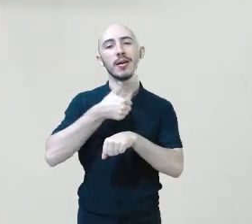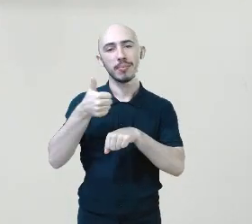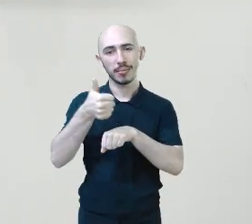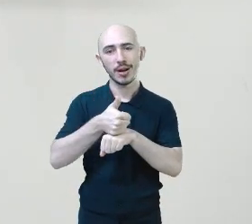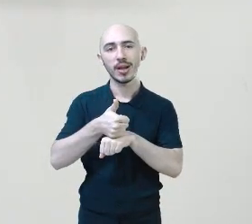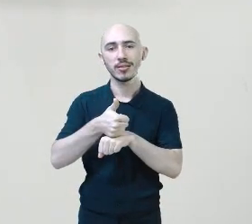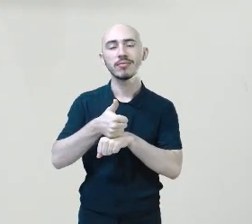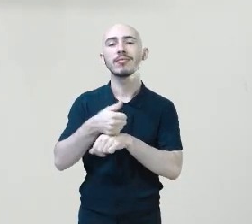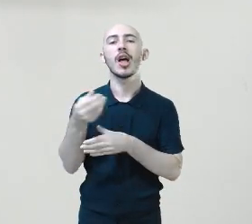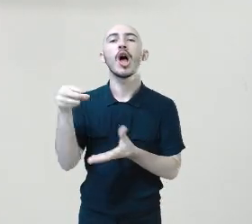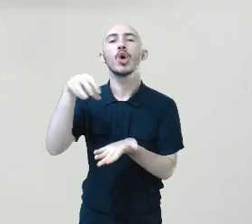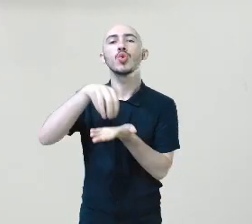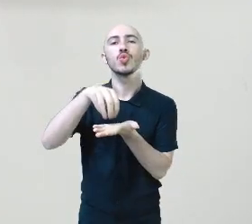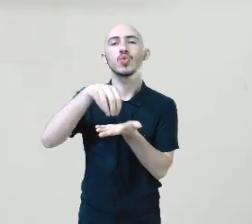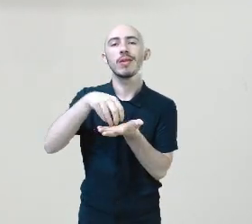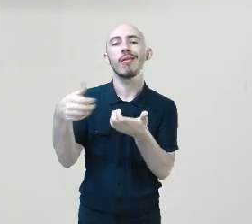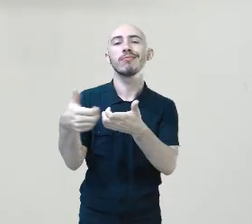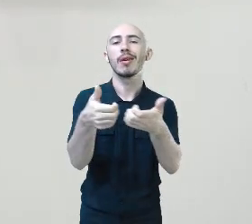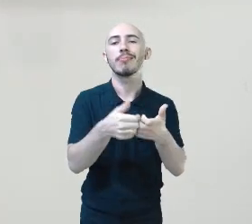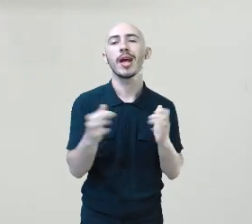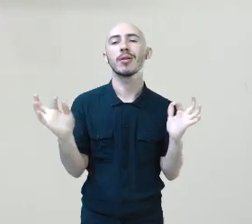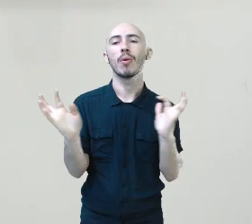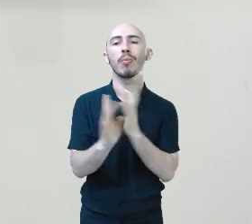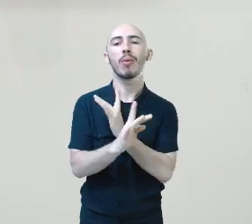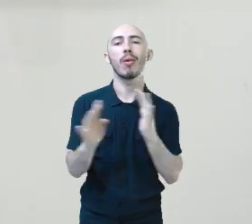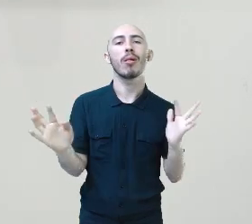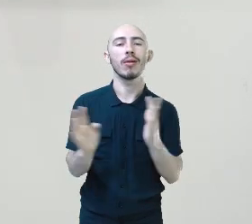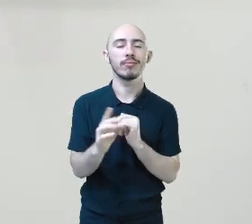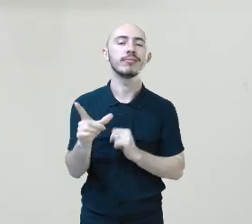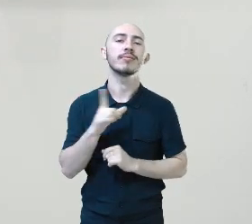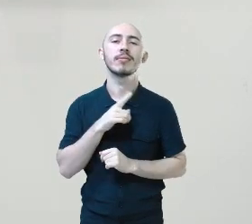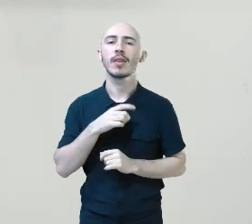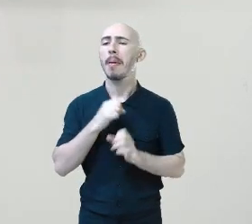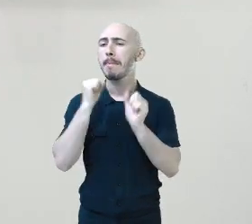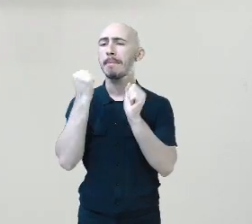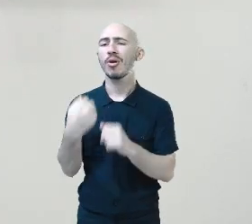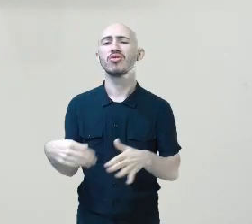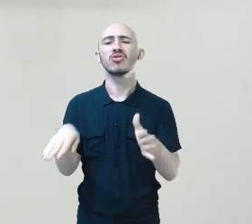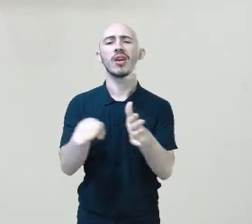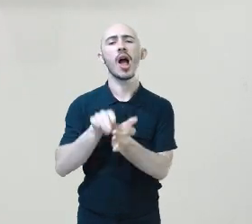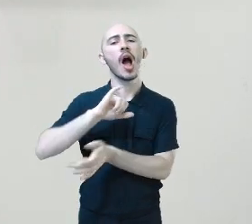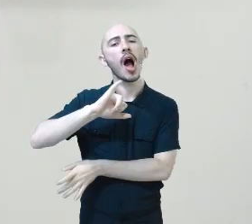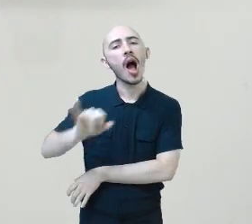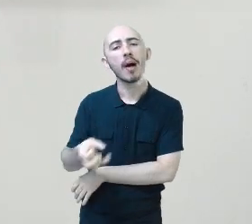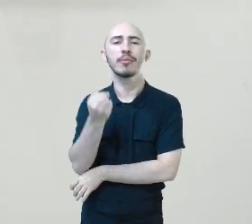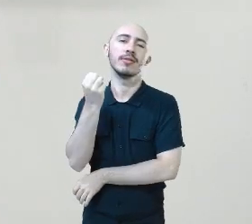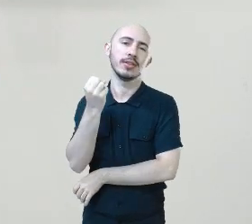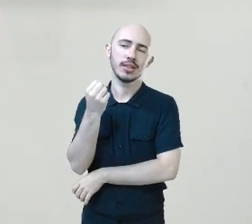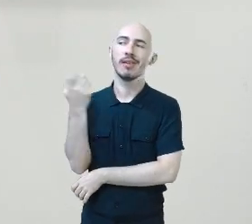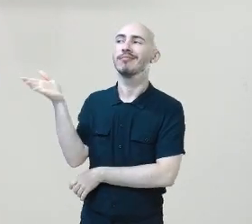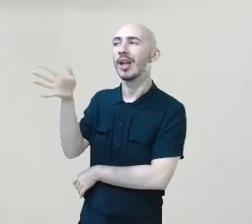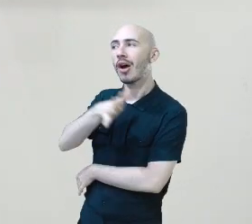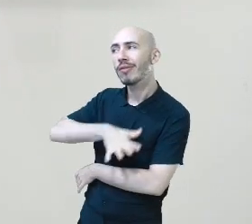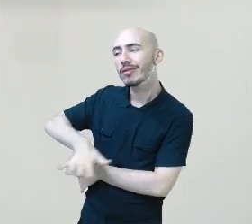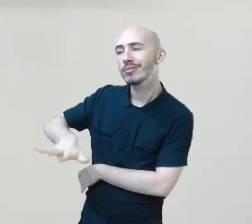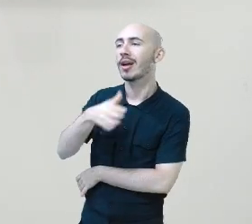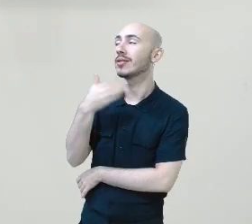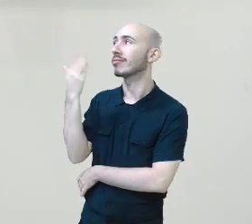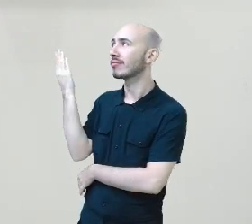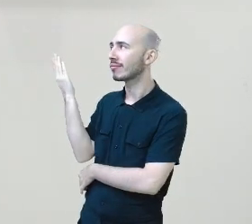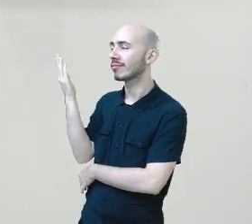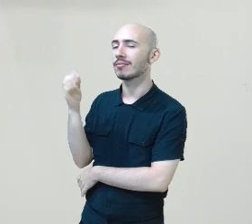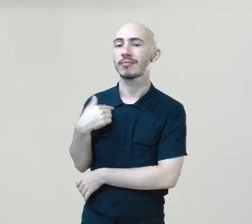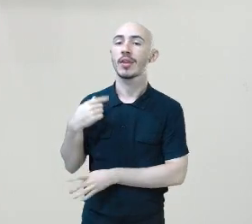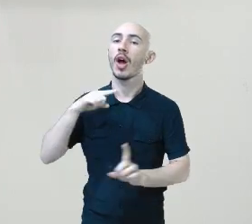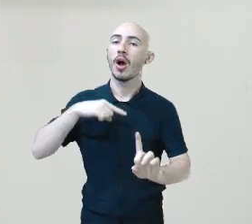no meio do povo, onde você pode chegar e aproveitar esse espaço. Seria a intenção